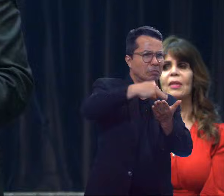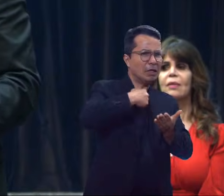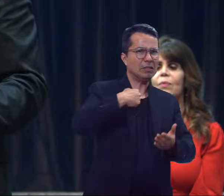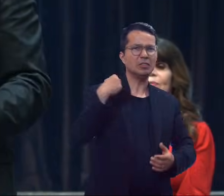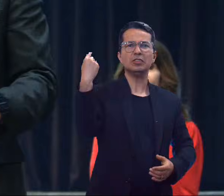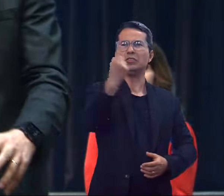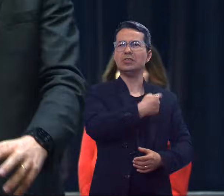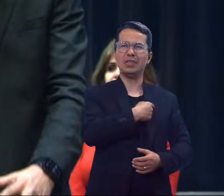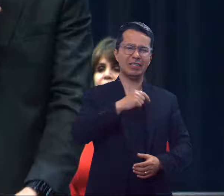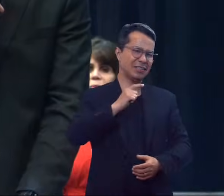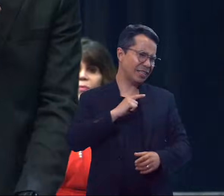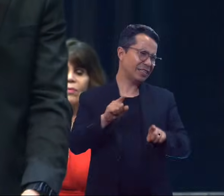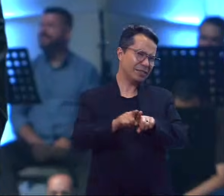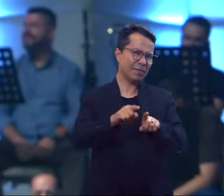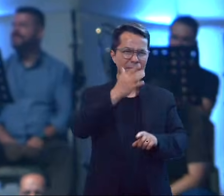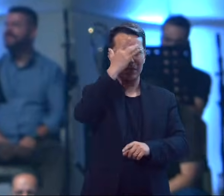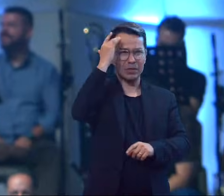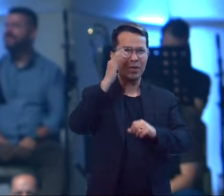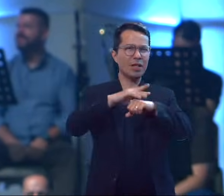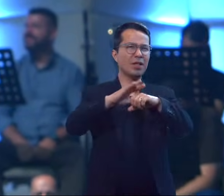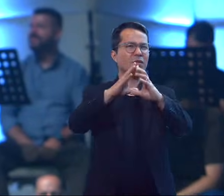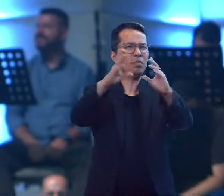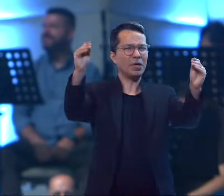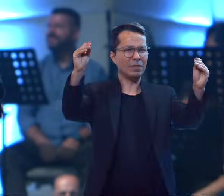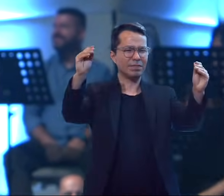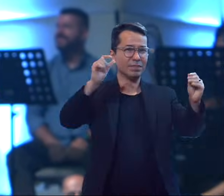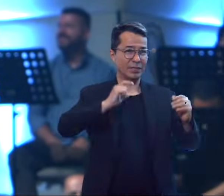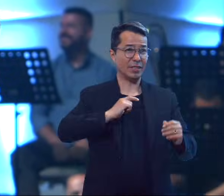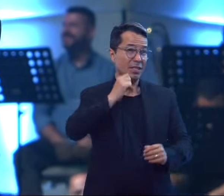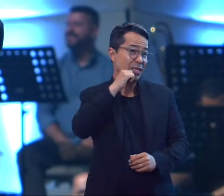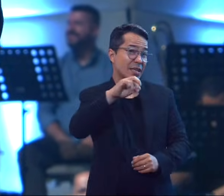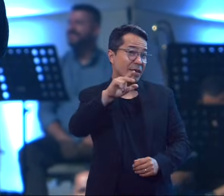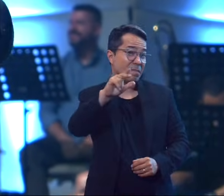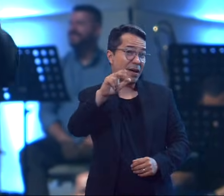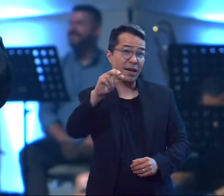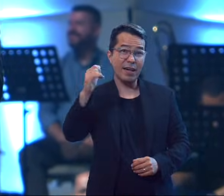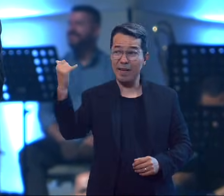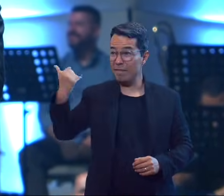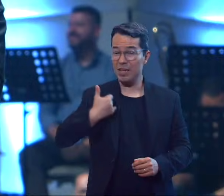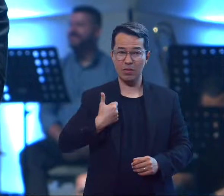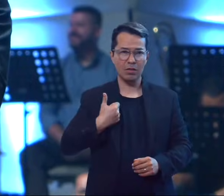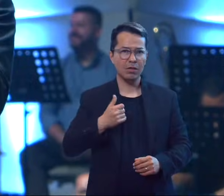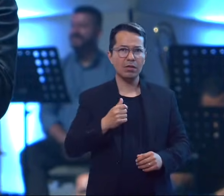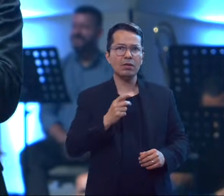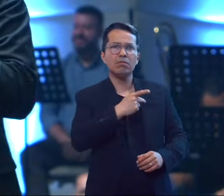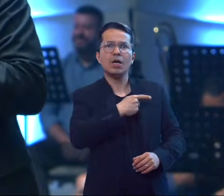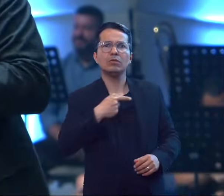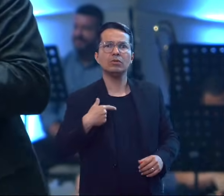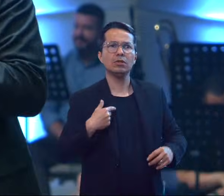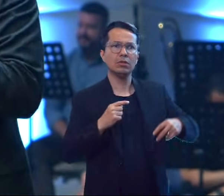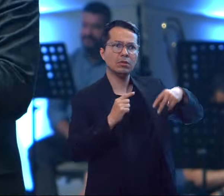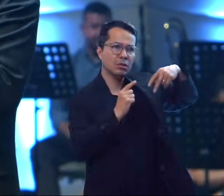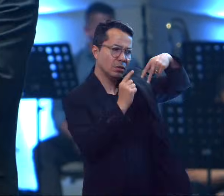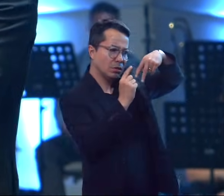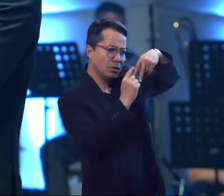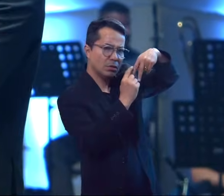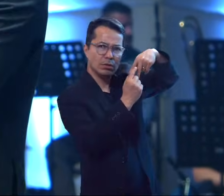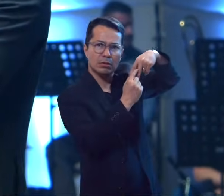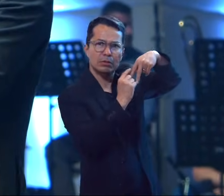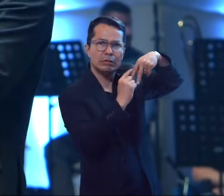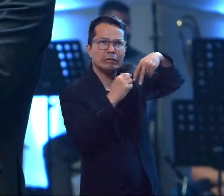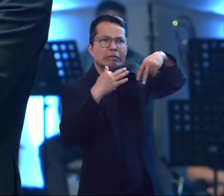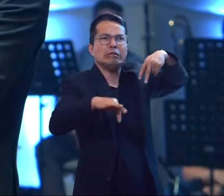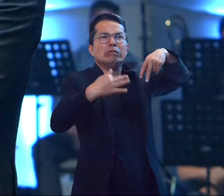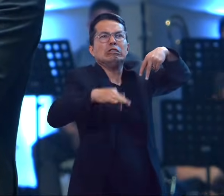procurar, falou: pastor, eu tinha um problema sério no joelho, e na hora da oração eu senti, era como se estivessem mexendo no